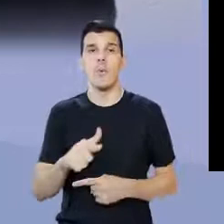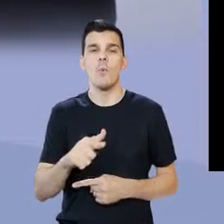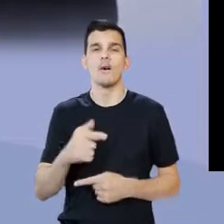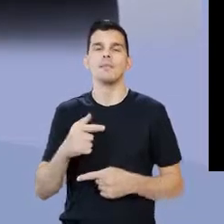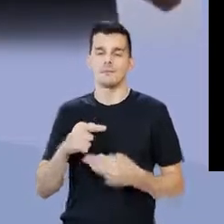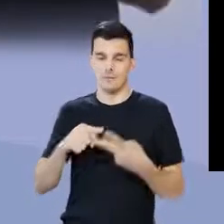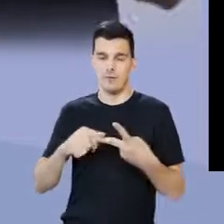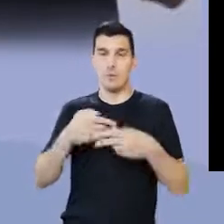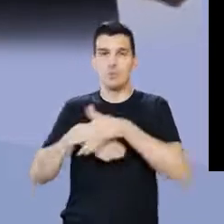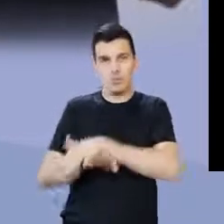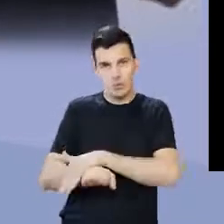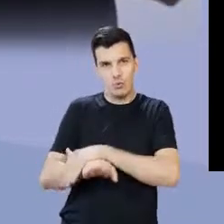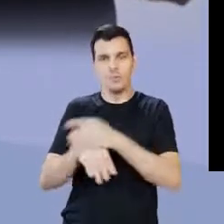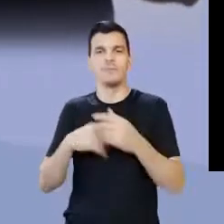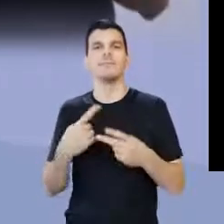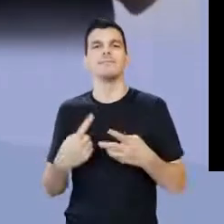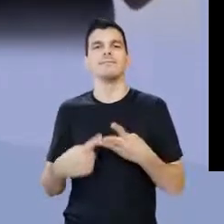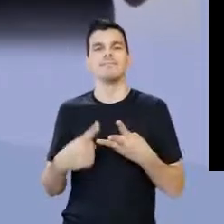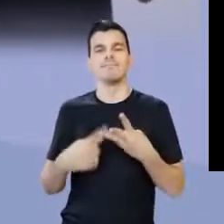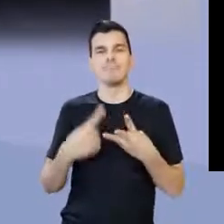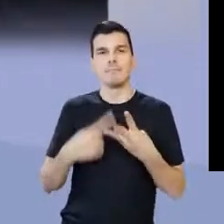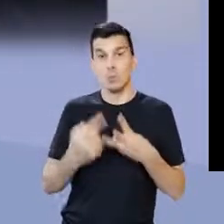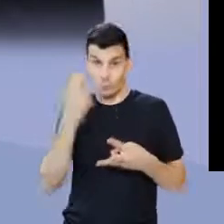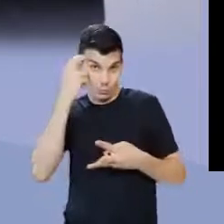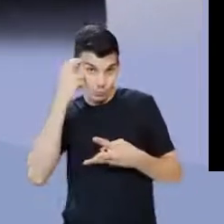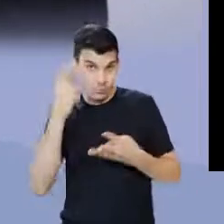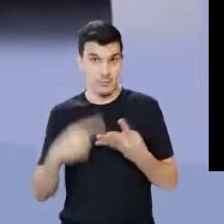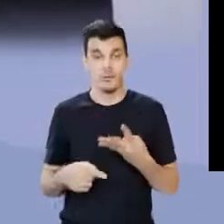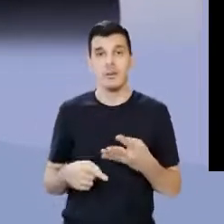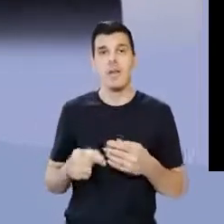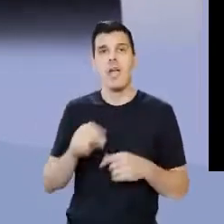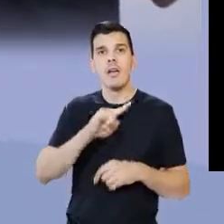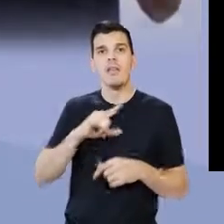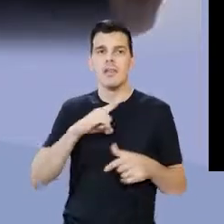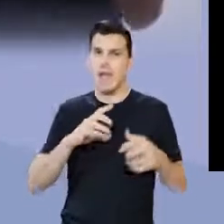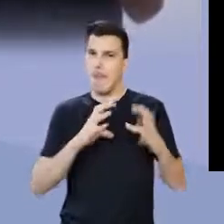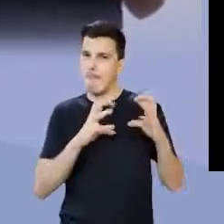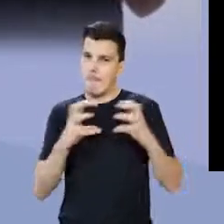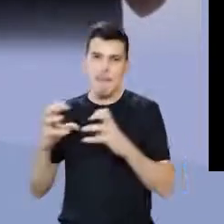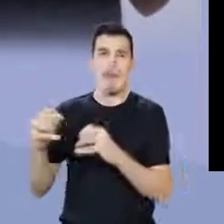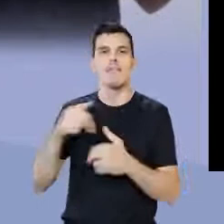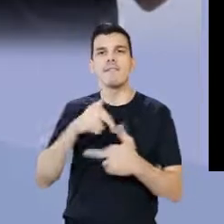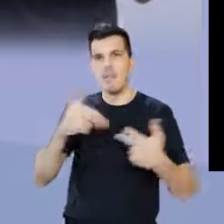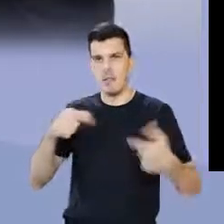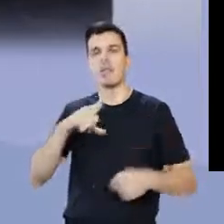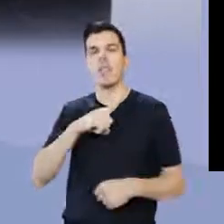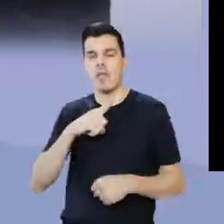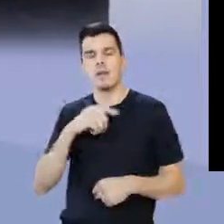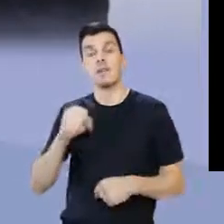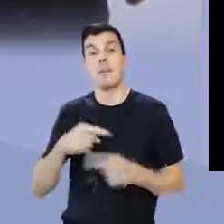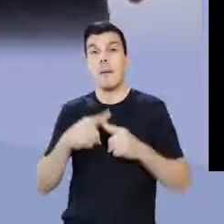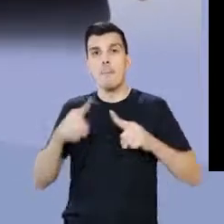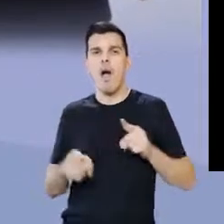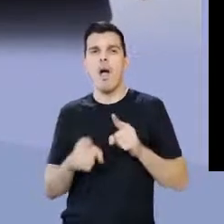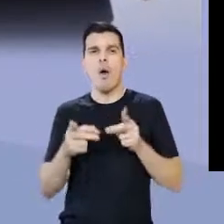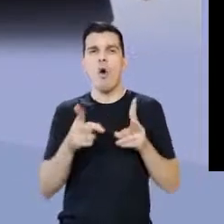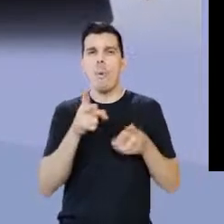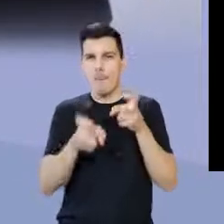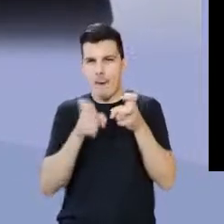pelos costumes. Quero que você entenda que ali vão ter muitos conflitos, mas ao mesmo tempo eles se